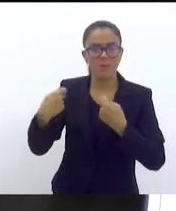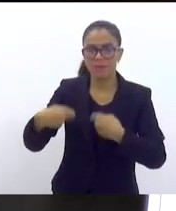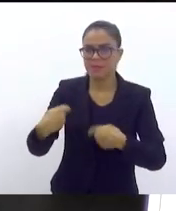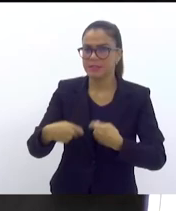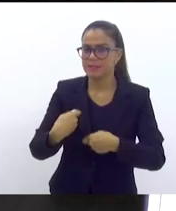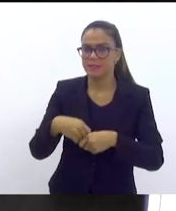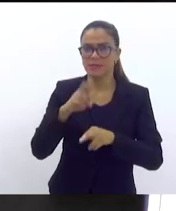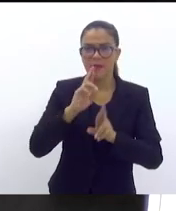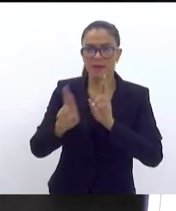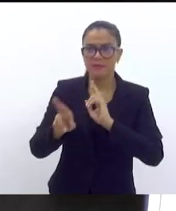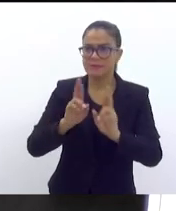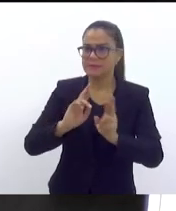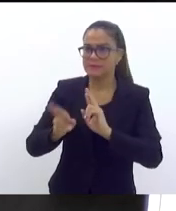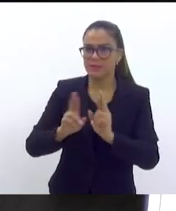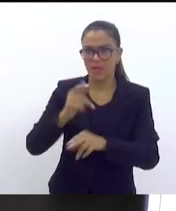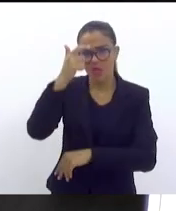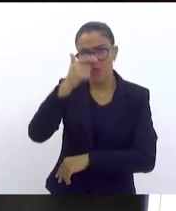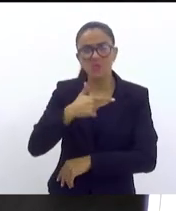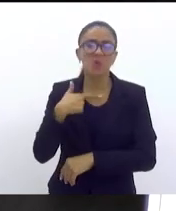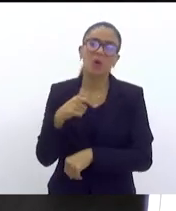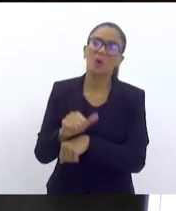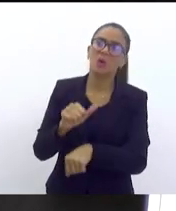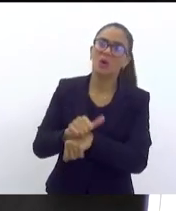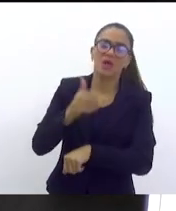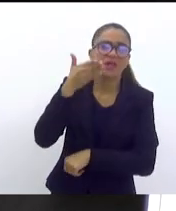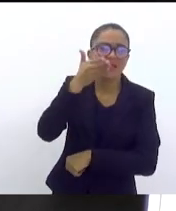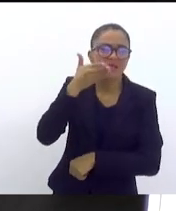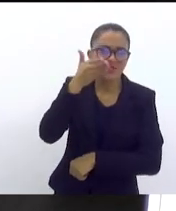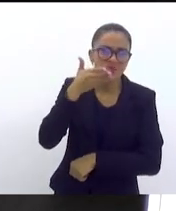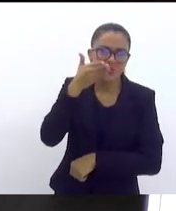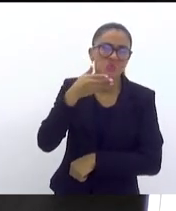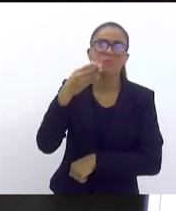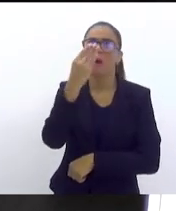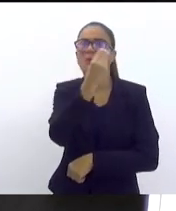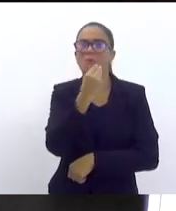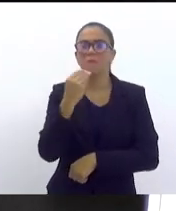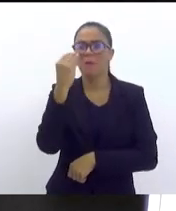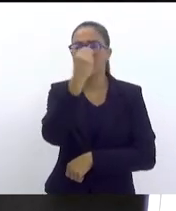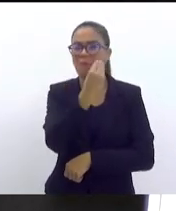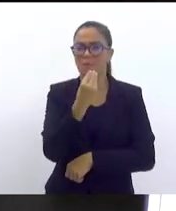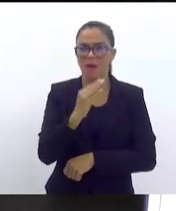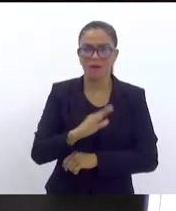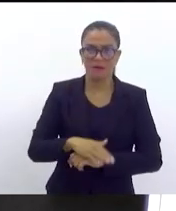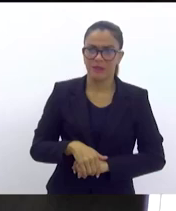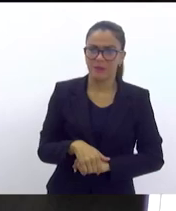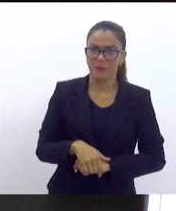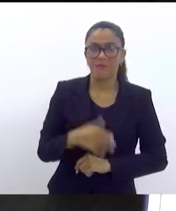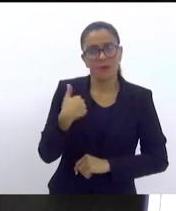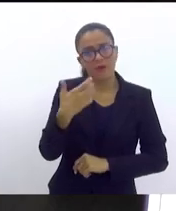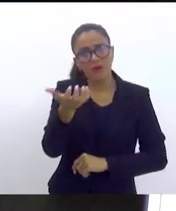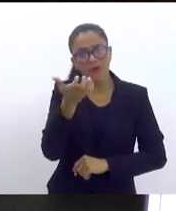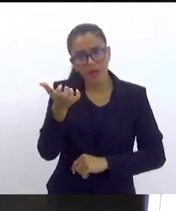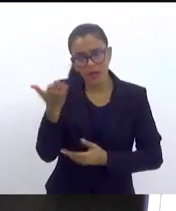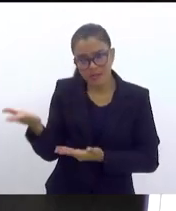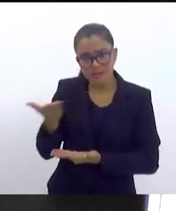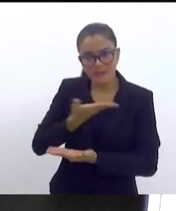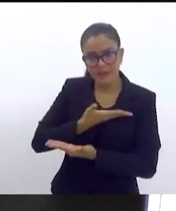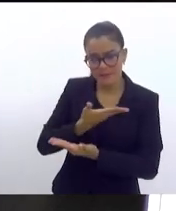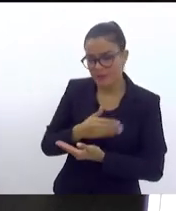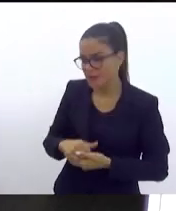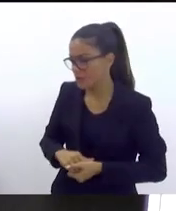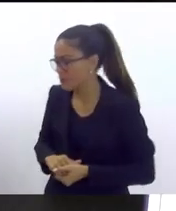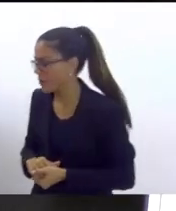eu não sou um cara de narrativa entendi para mim assim então eu quero que este amigo